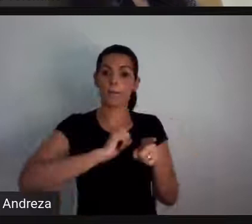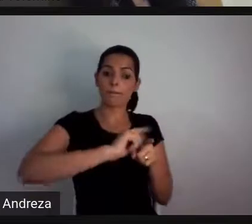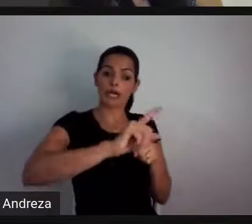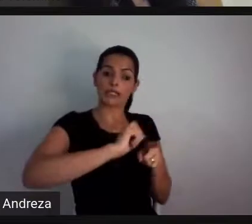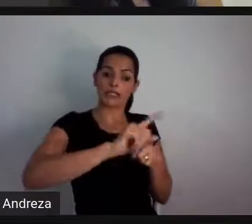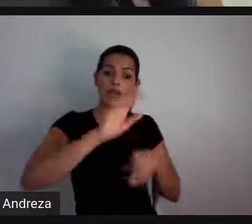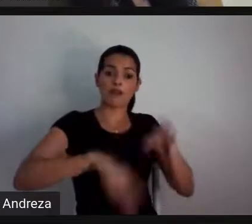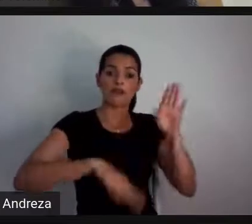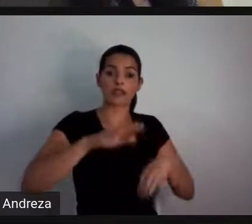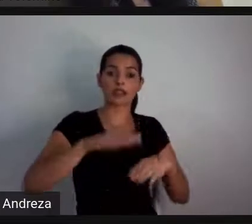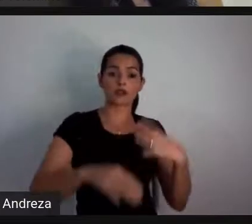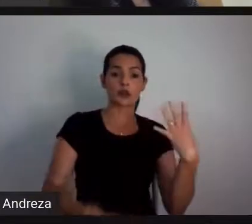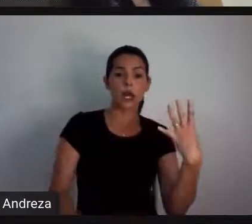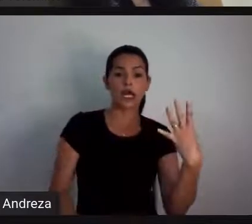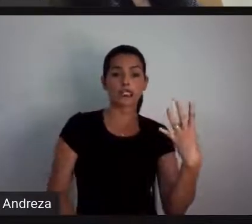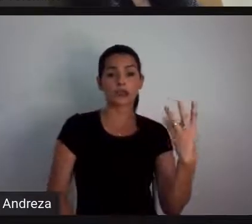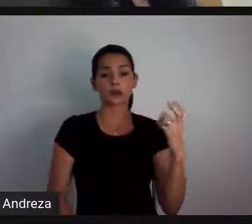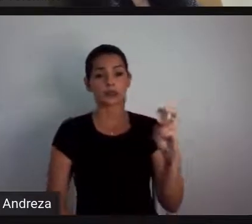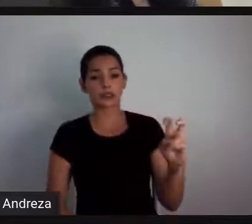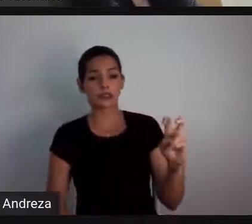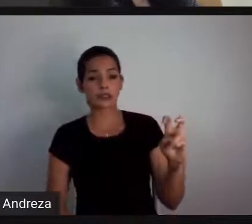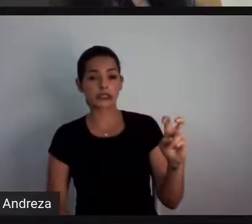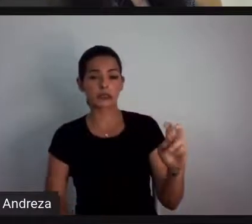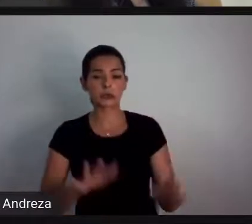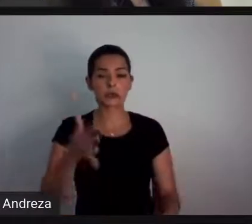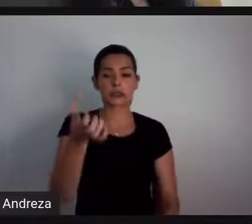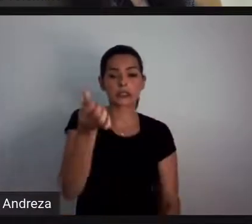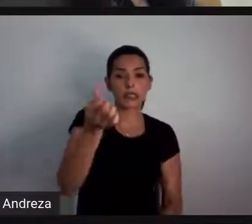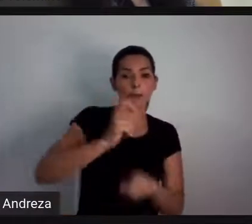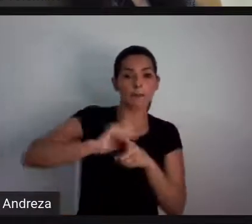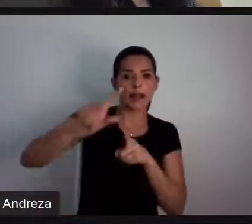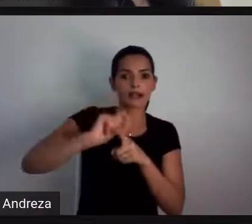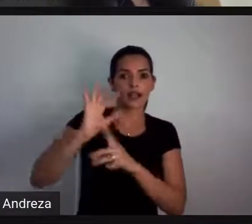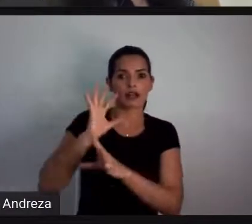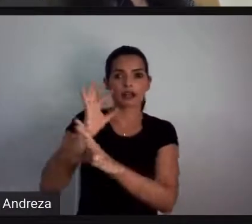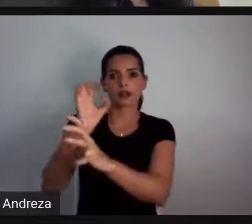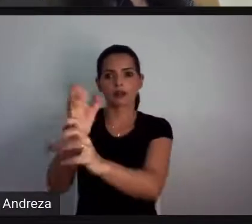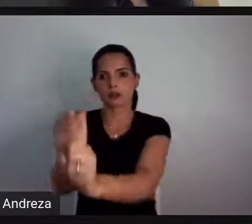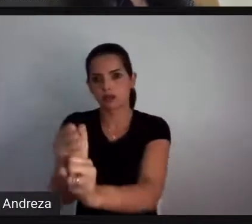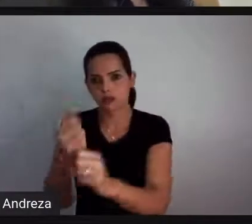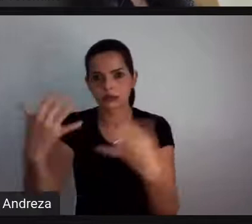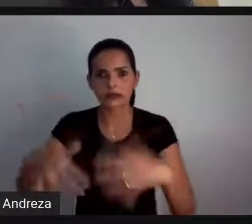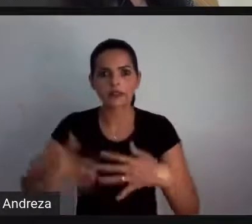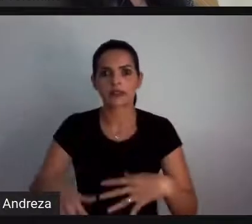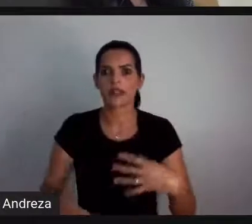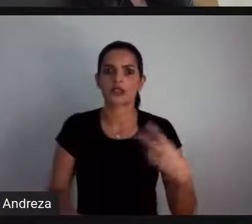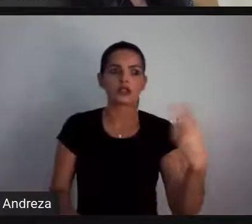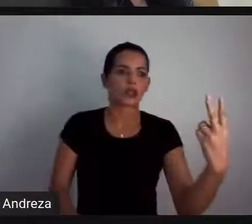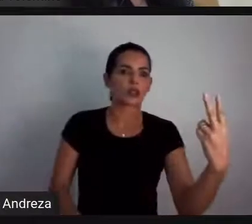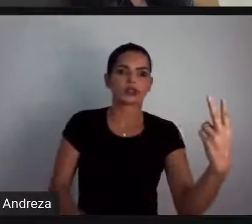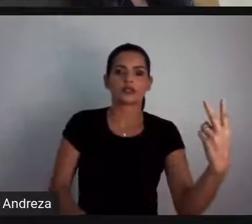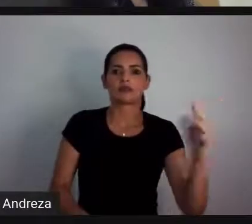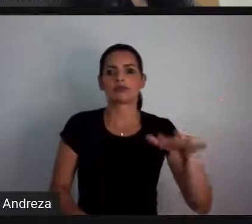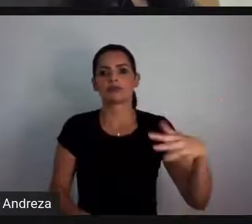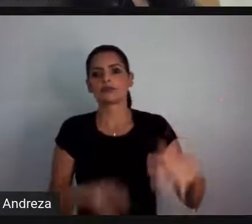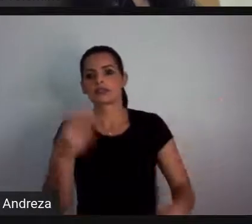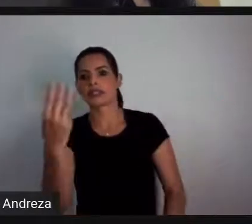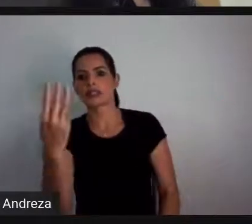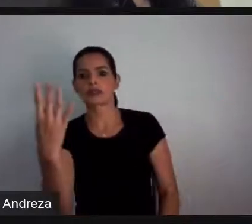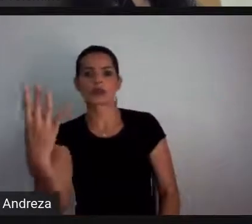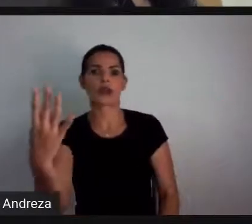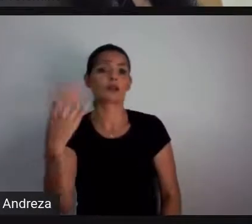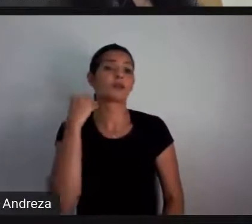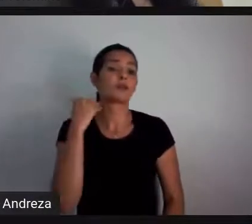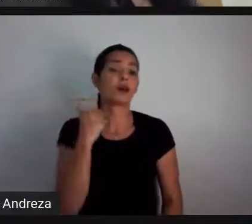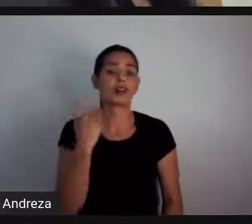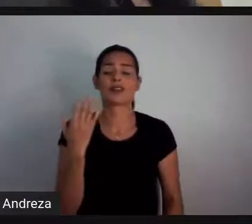vezes são 4, 5, 6 parcelas, às vezes a pessoa pega em 2, 3, 4 bancos, porque o crédito em um banco se esgotou, já foi para outro banco,